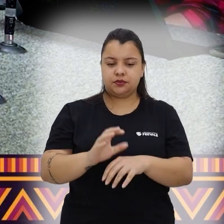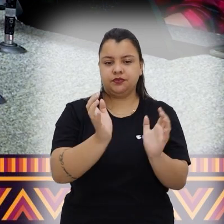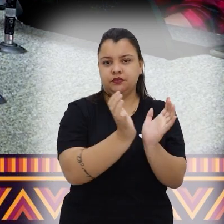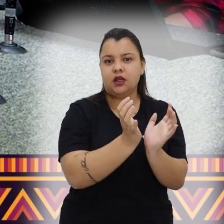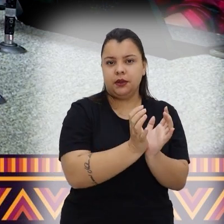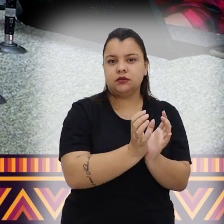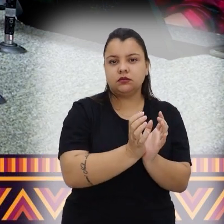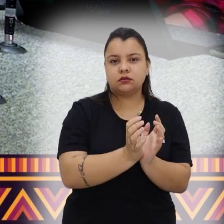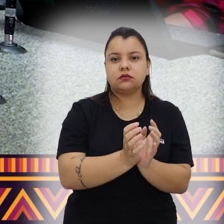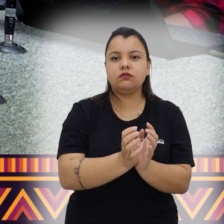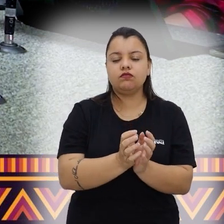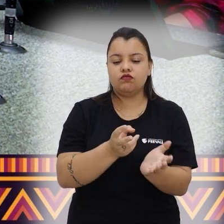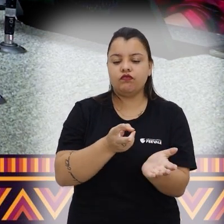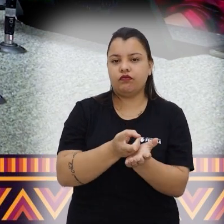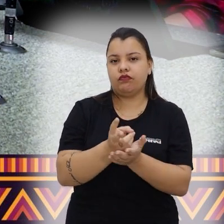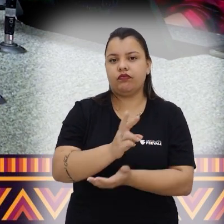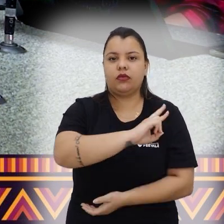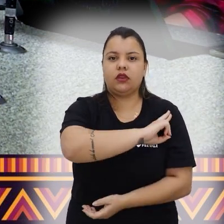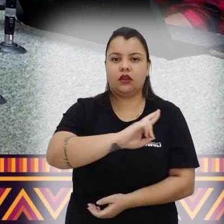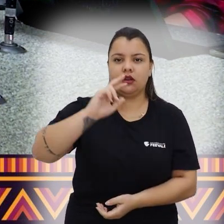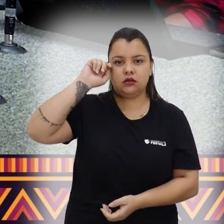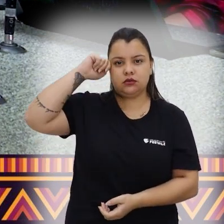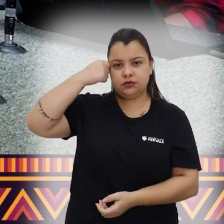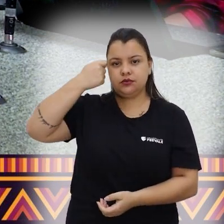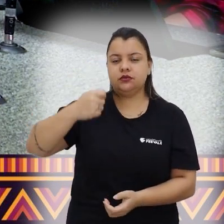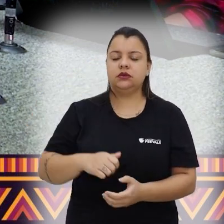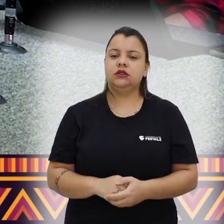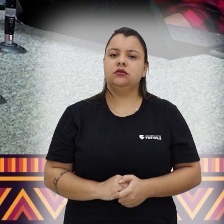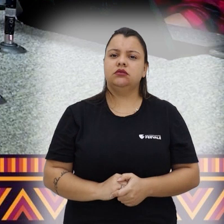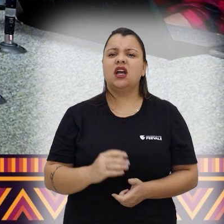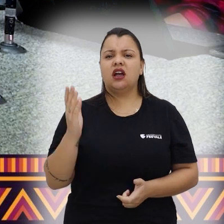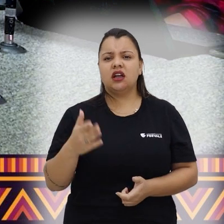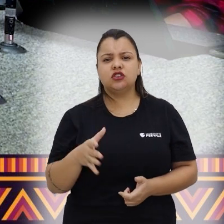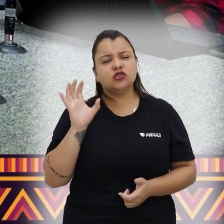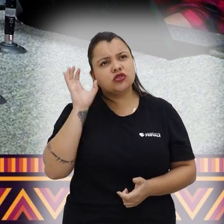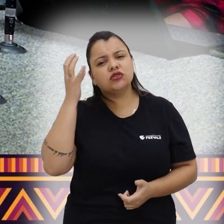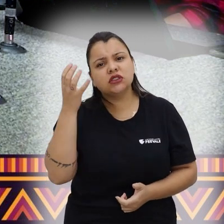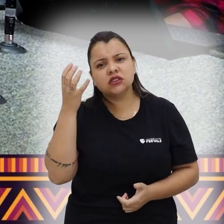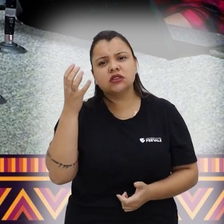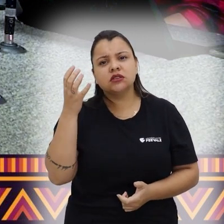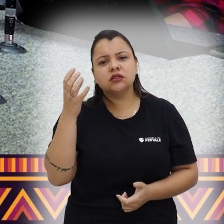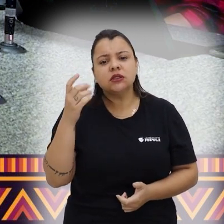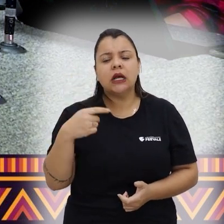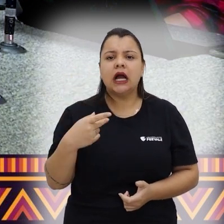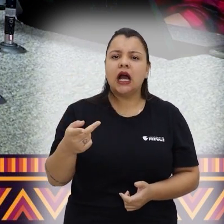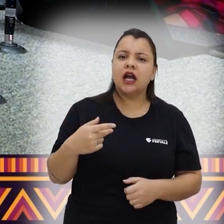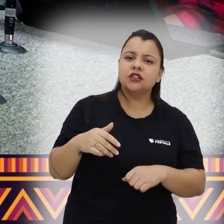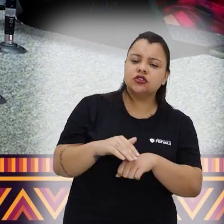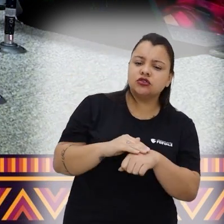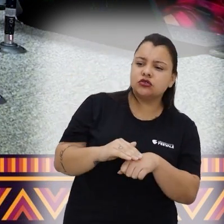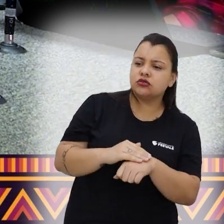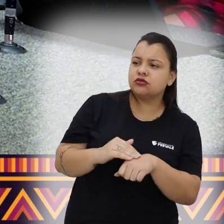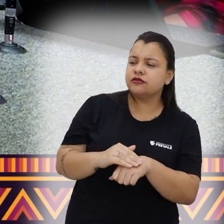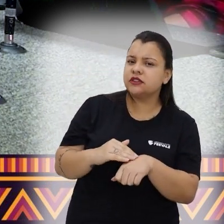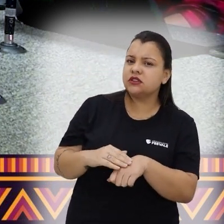ela é de religião, ela é de Umbanda, e já aconteceu a gente escutar alguns comentários. Eu